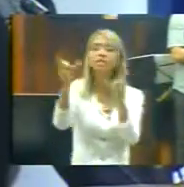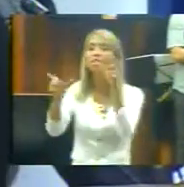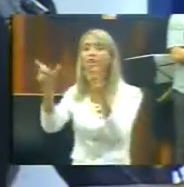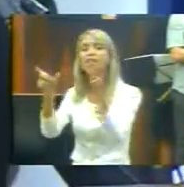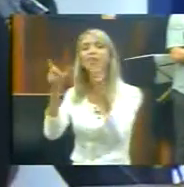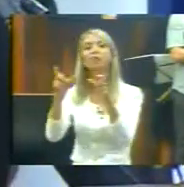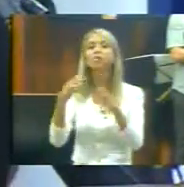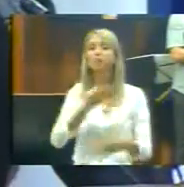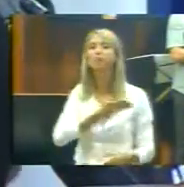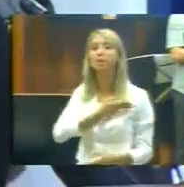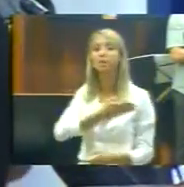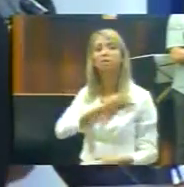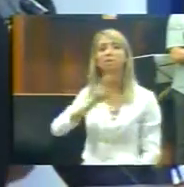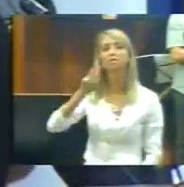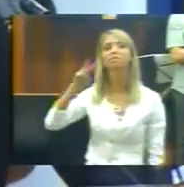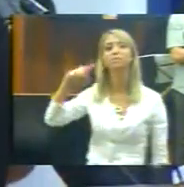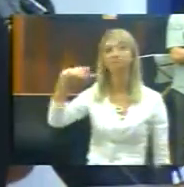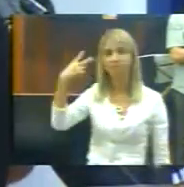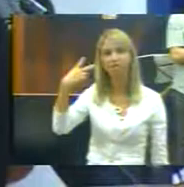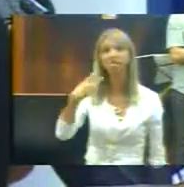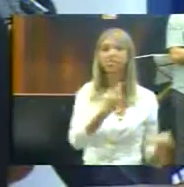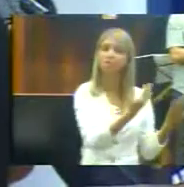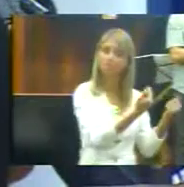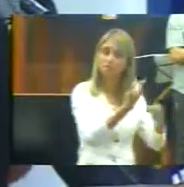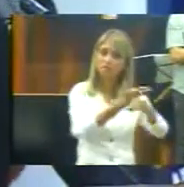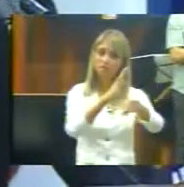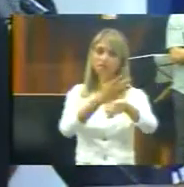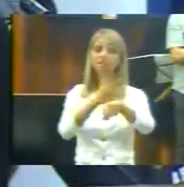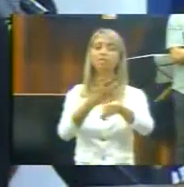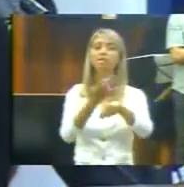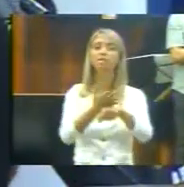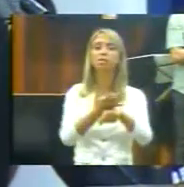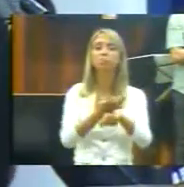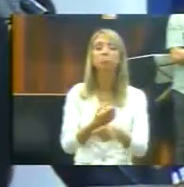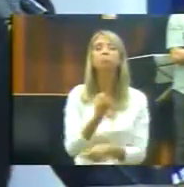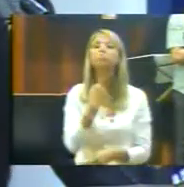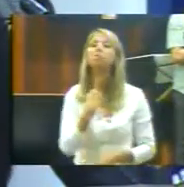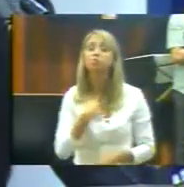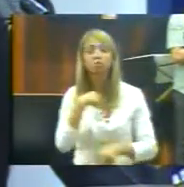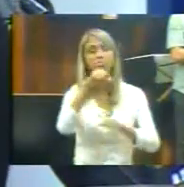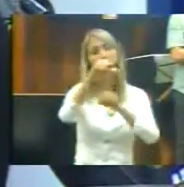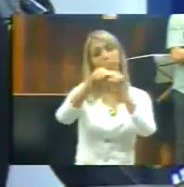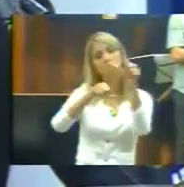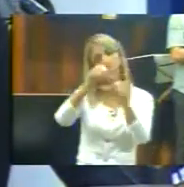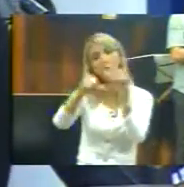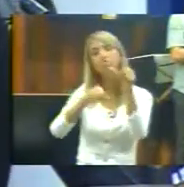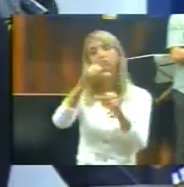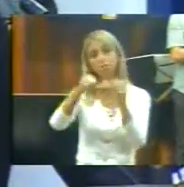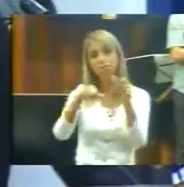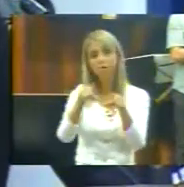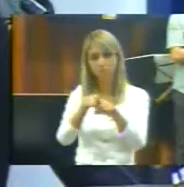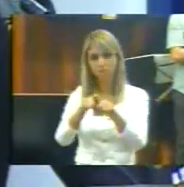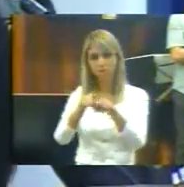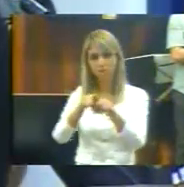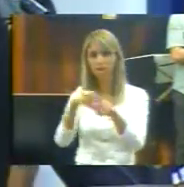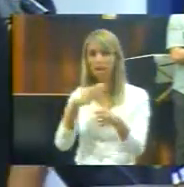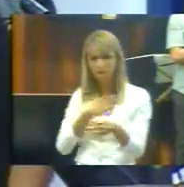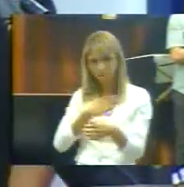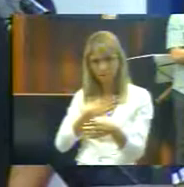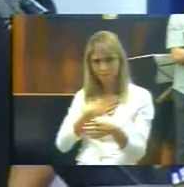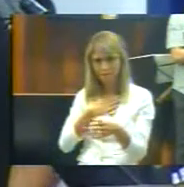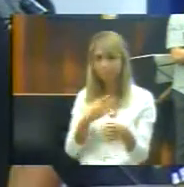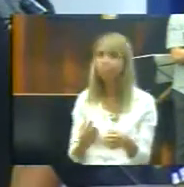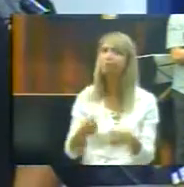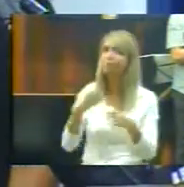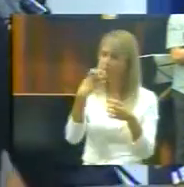em cada um desses meus colegas, vereadores parlamentares juvenis, vontade de mudança, e estou do lado da mudança.